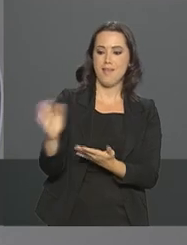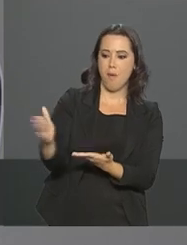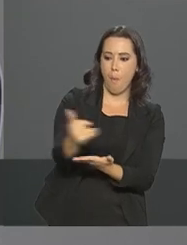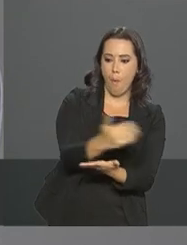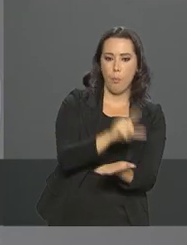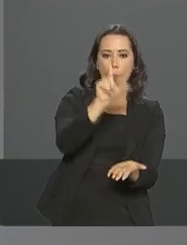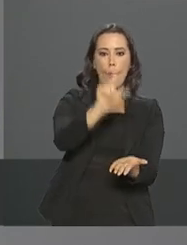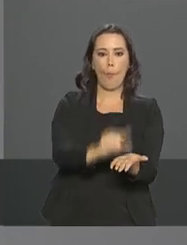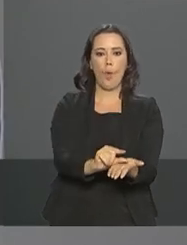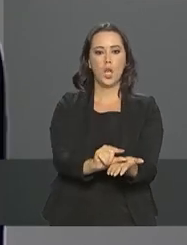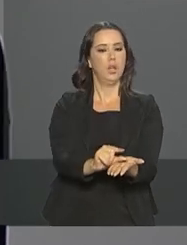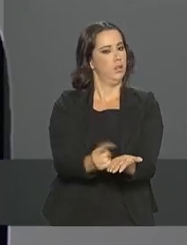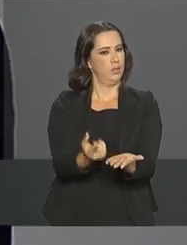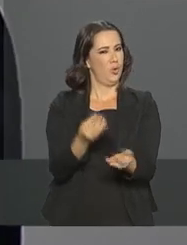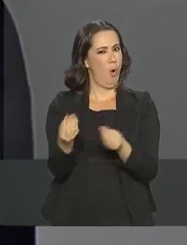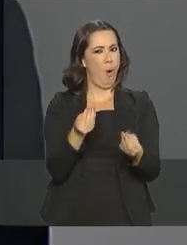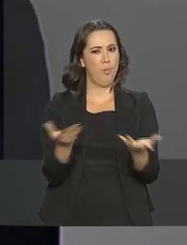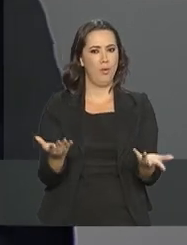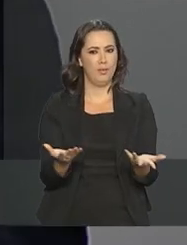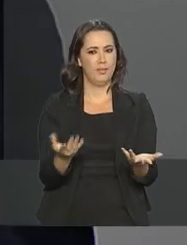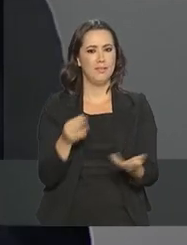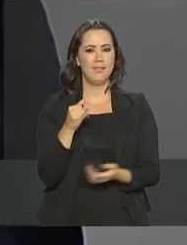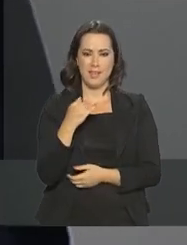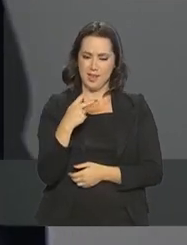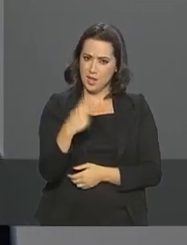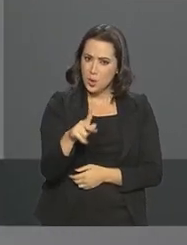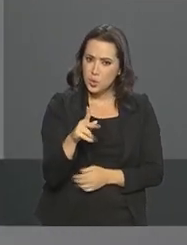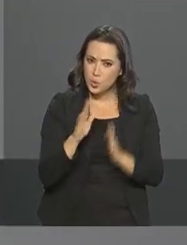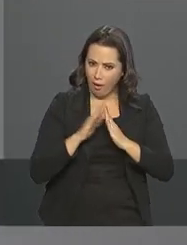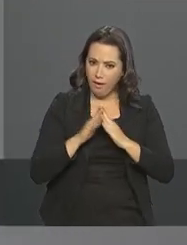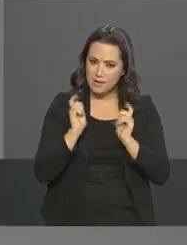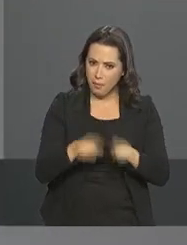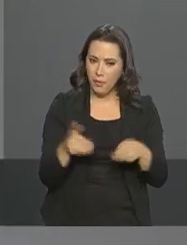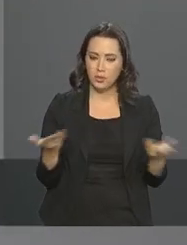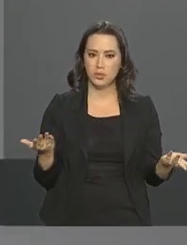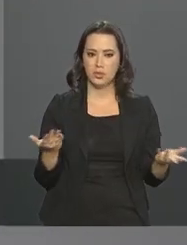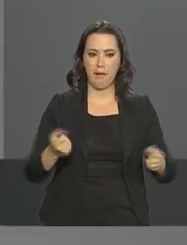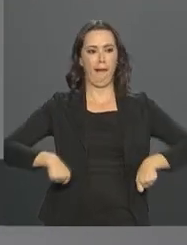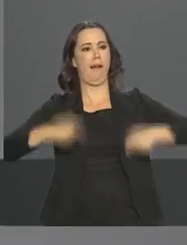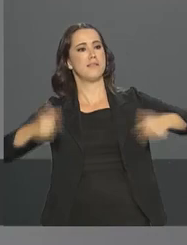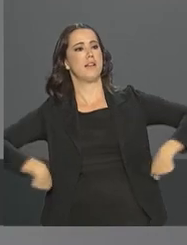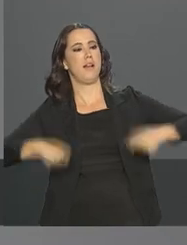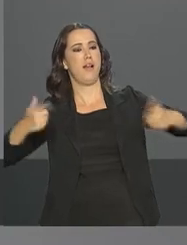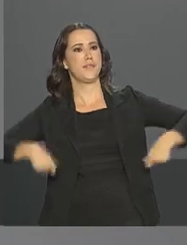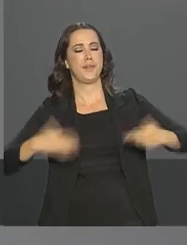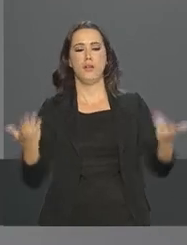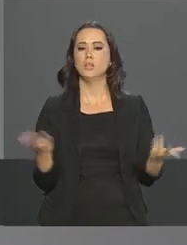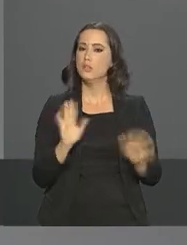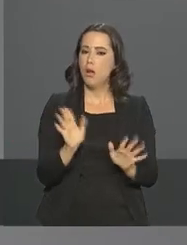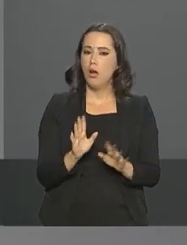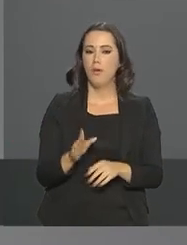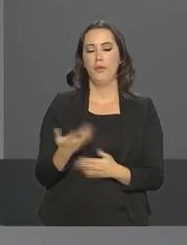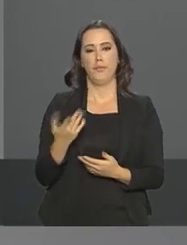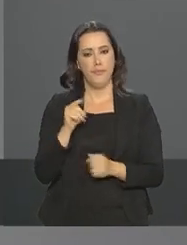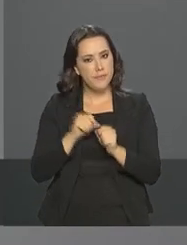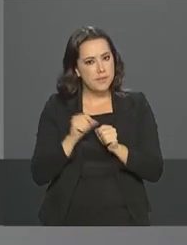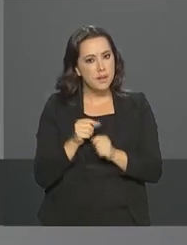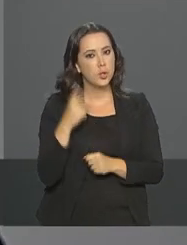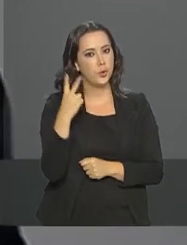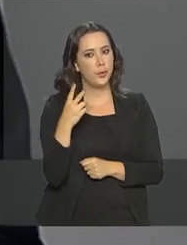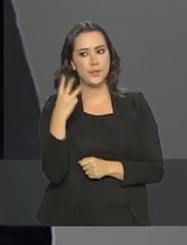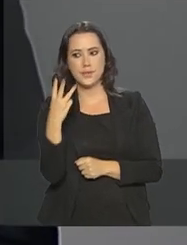ganha se você fizer isso na sua casa você dentro de dois três quatro meses